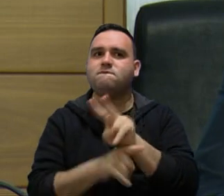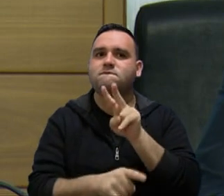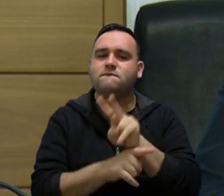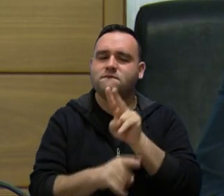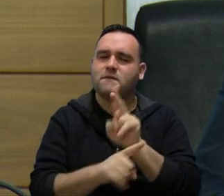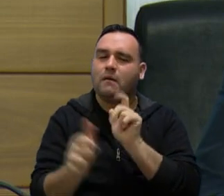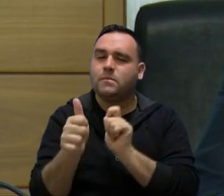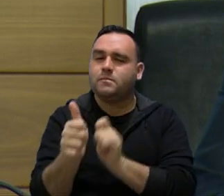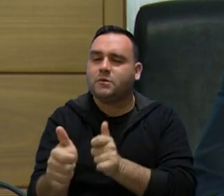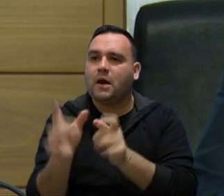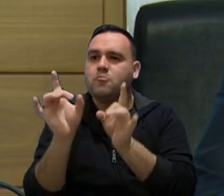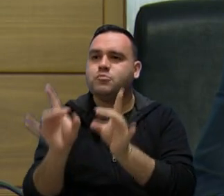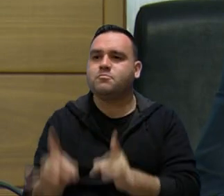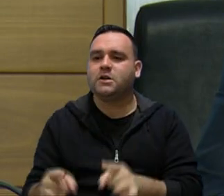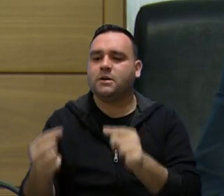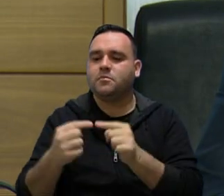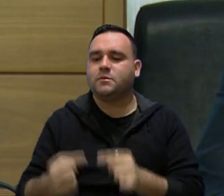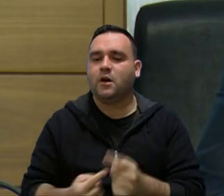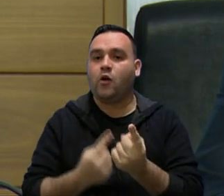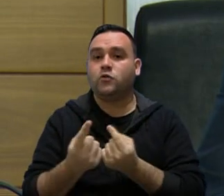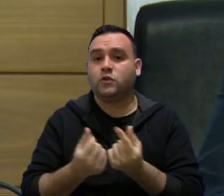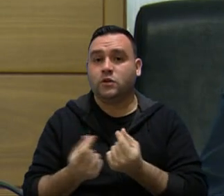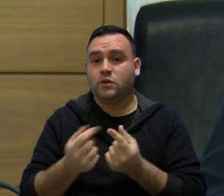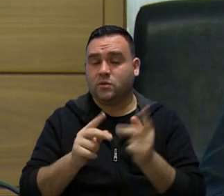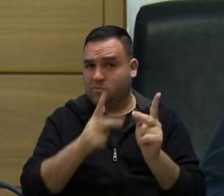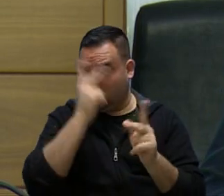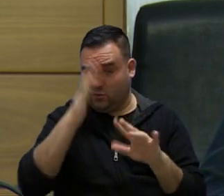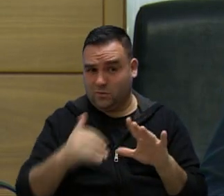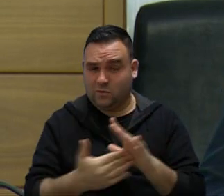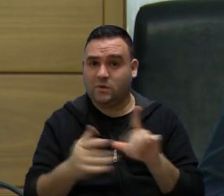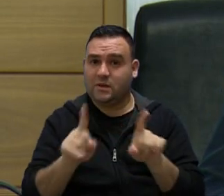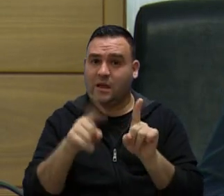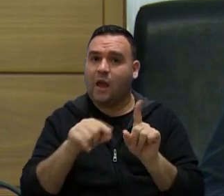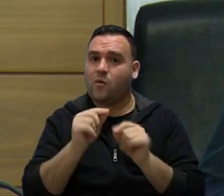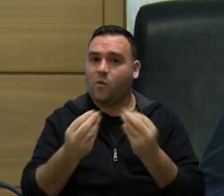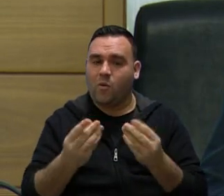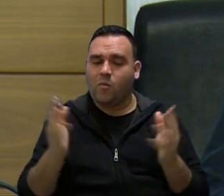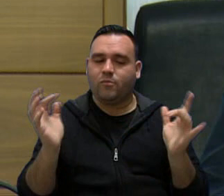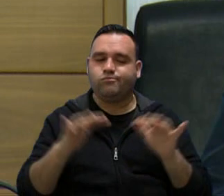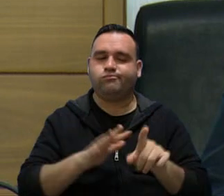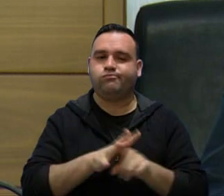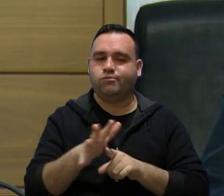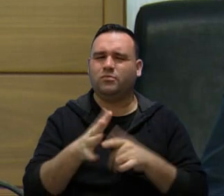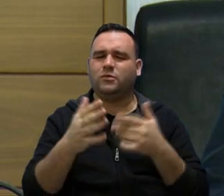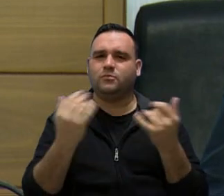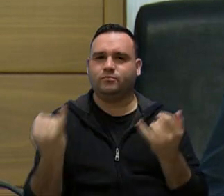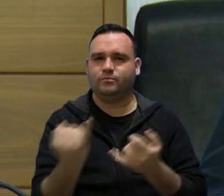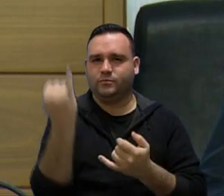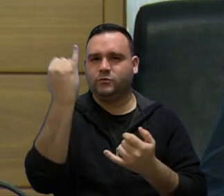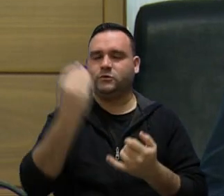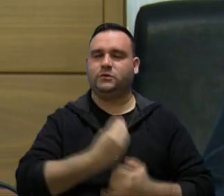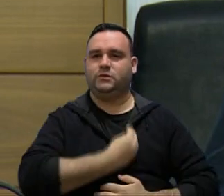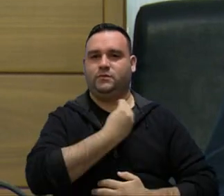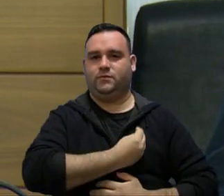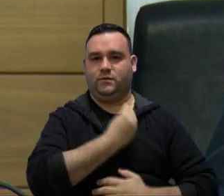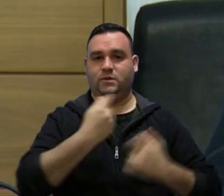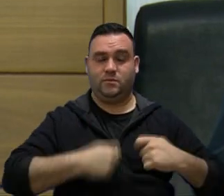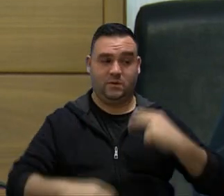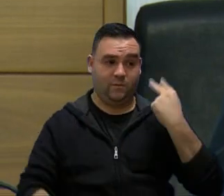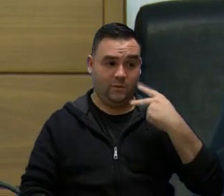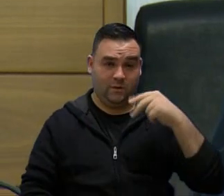fiscalizar e acompanhar a execução e aplicação do dinheiro público é nessas audiências que essas coisas acontecem é muito importante a presença